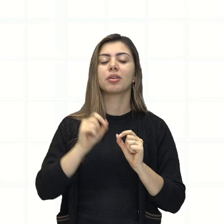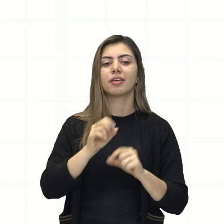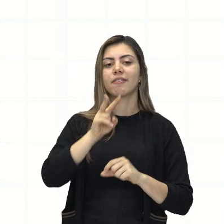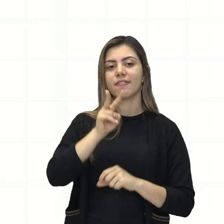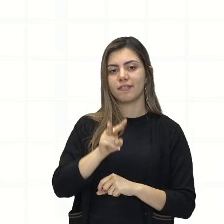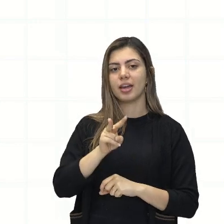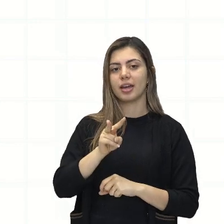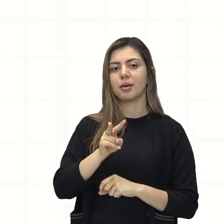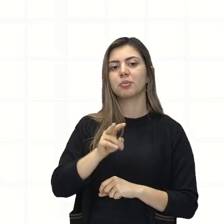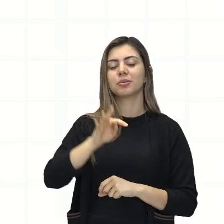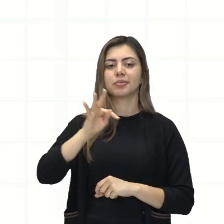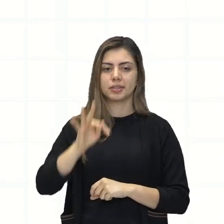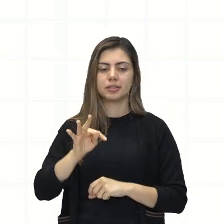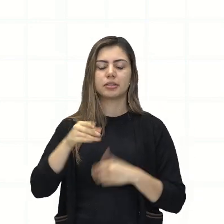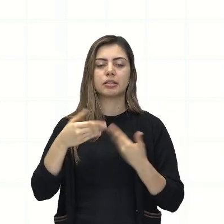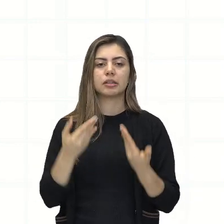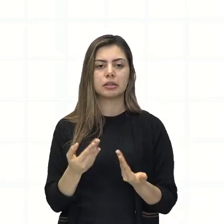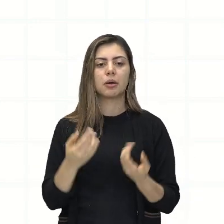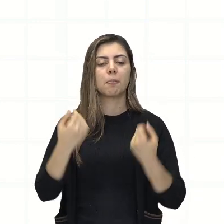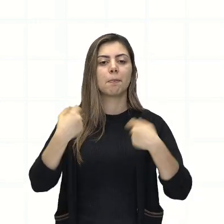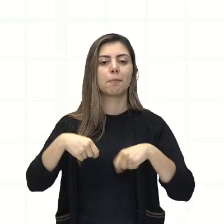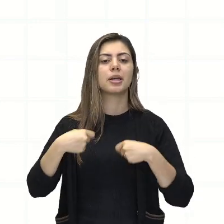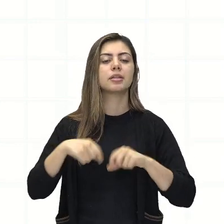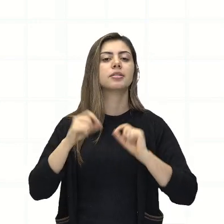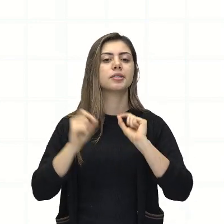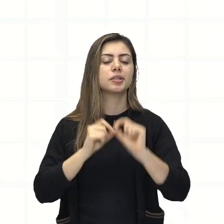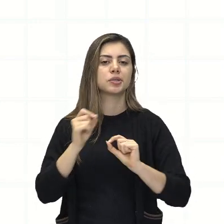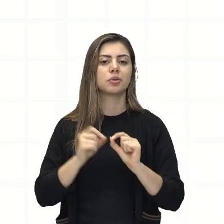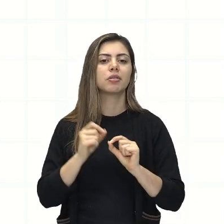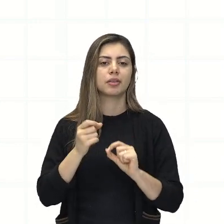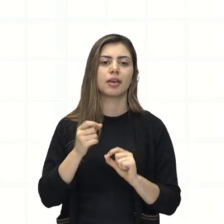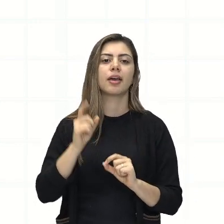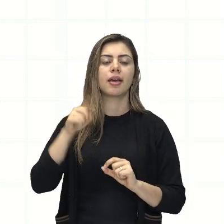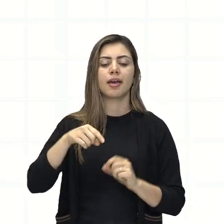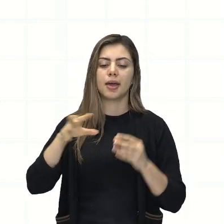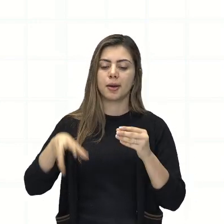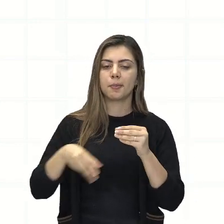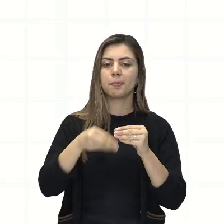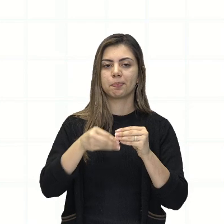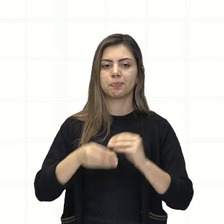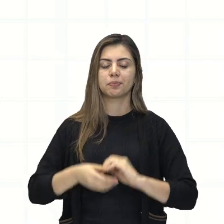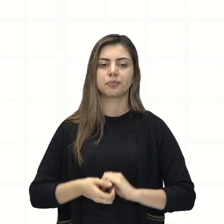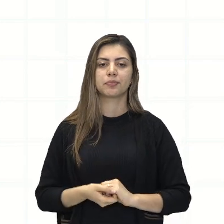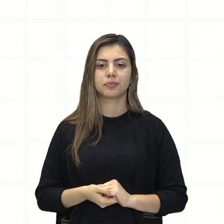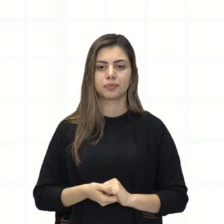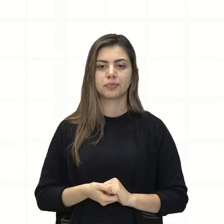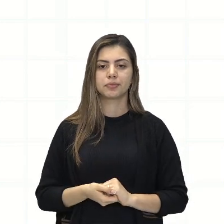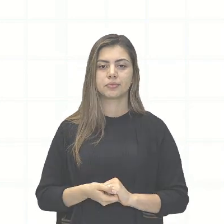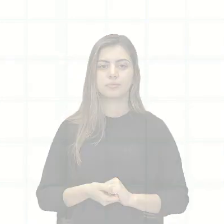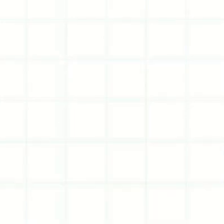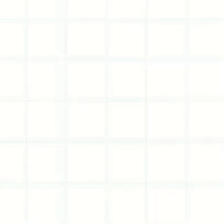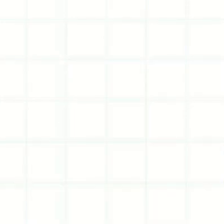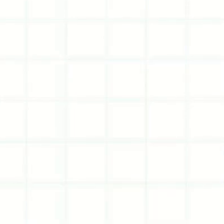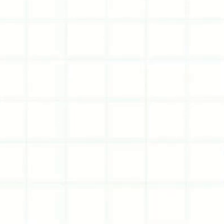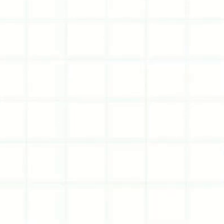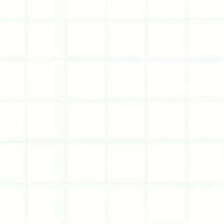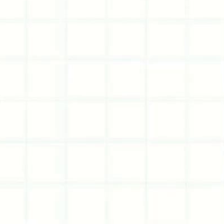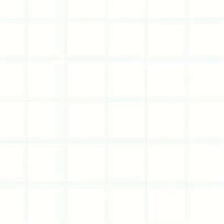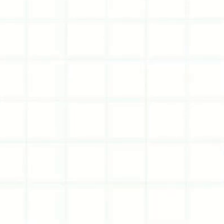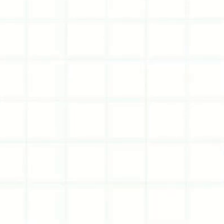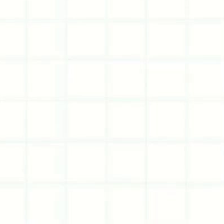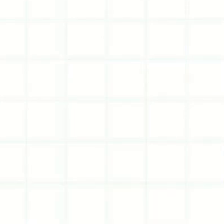E daí nós precisamos, né, de um complemento. Nesse contexto, quem